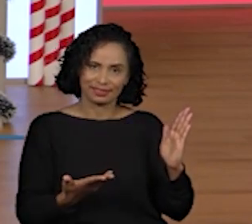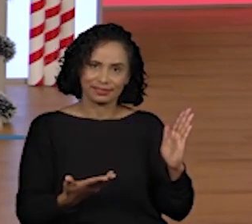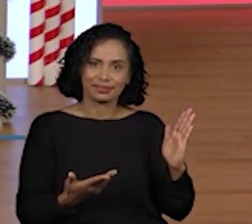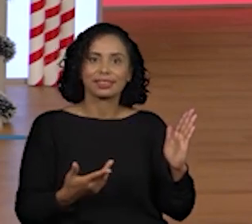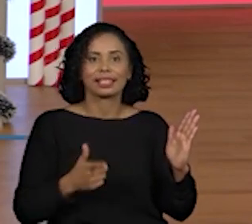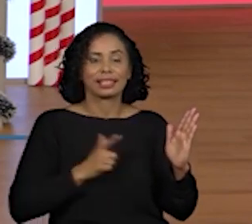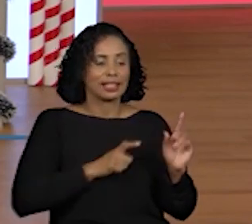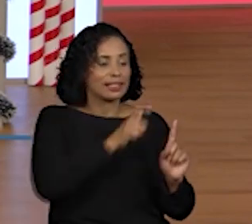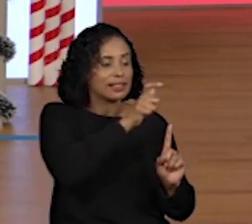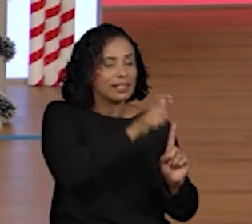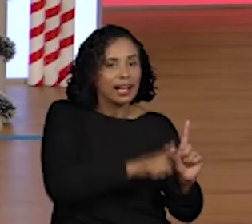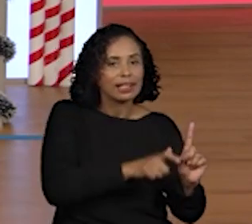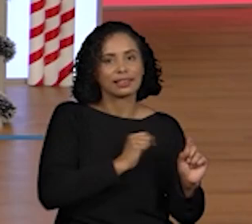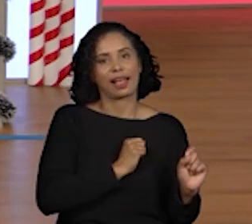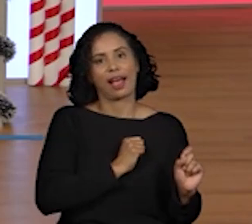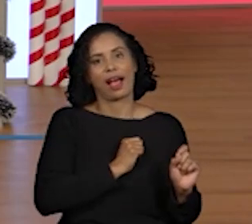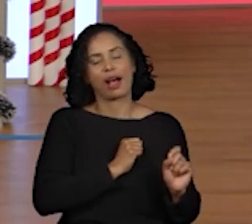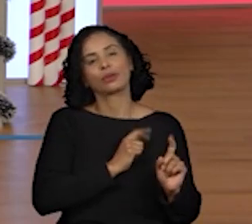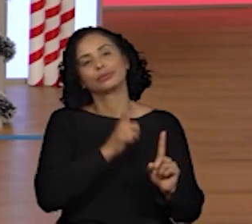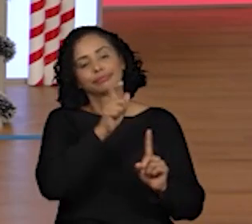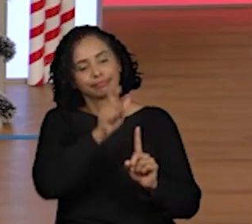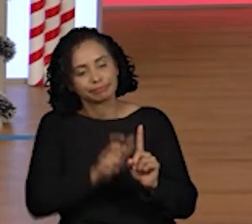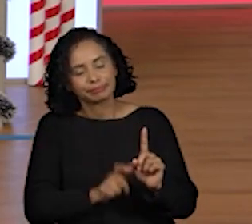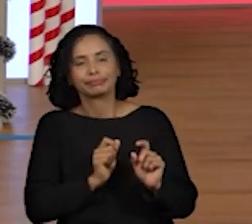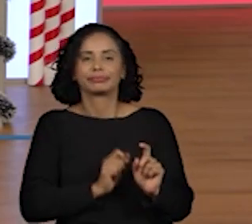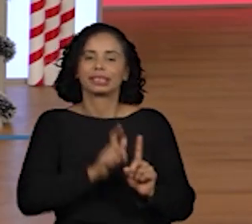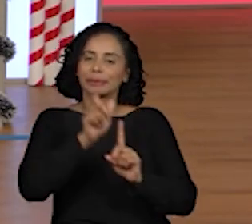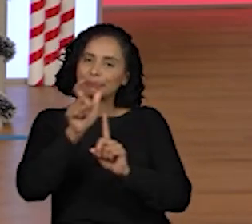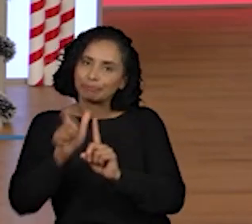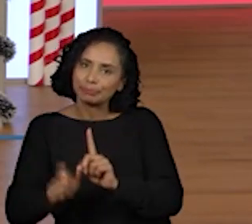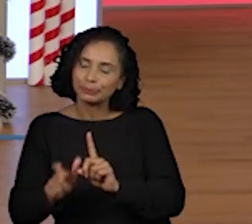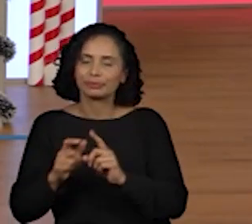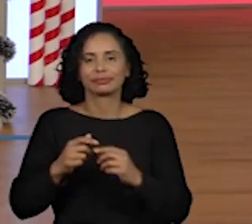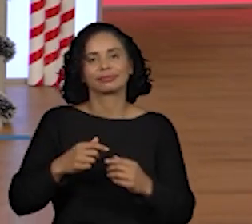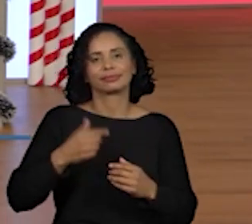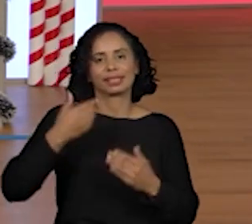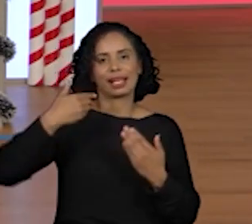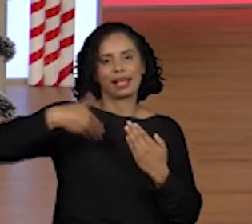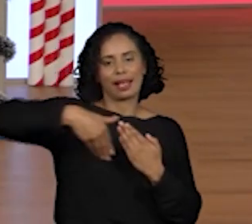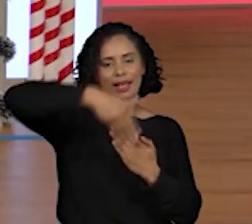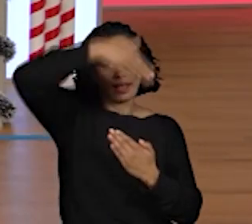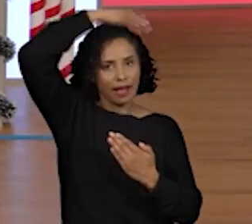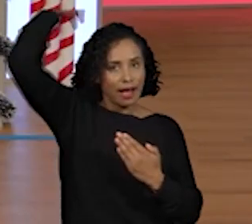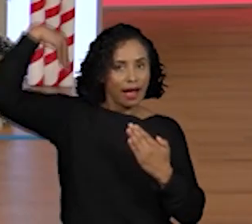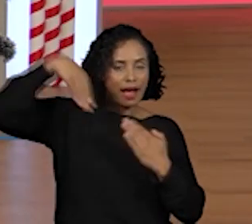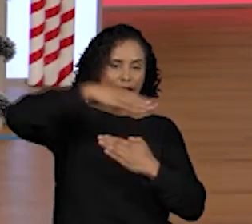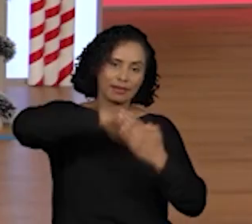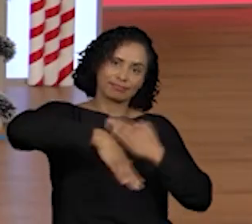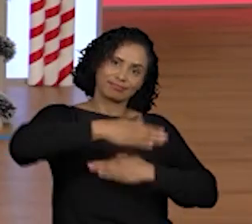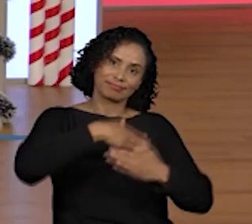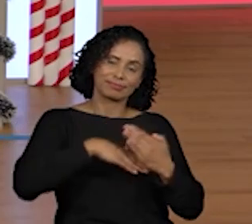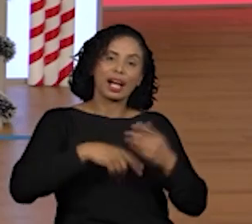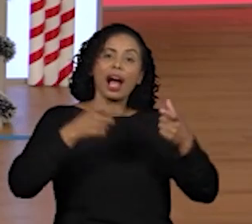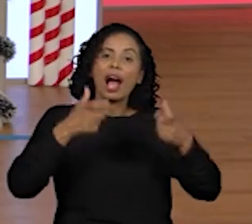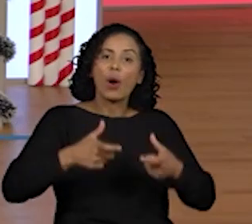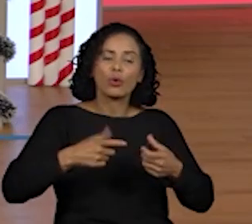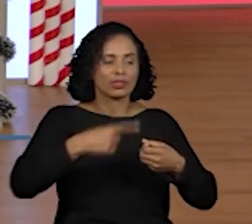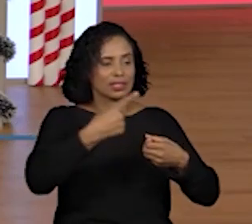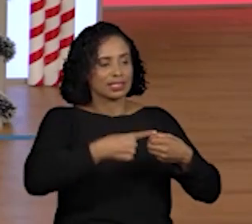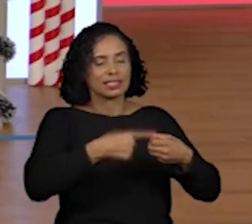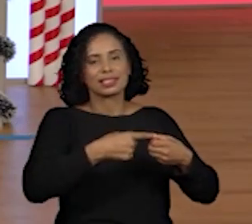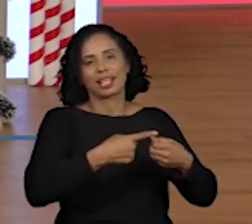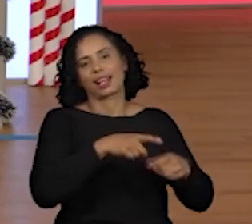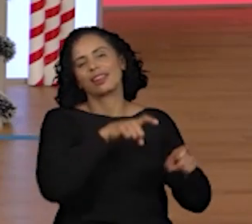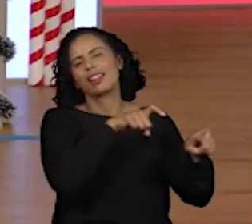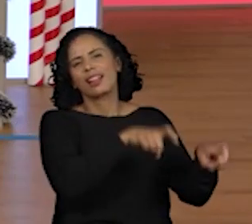seu Agnaldo, tínhamos o seu Petrúquio, tínhamos a múmia, os animais em uma pacata cidadezinha no interior